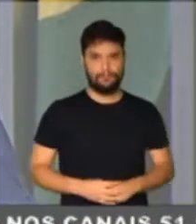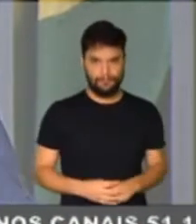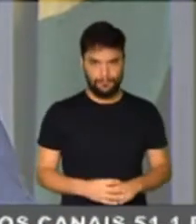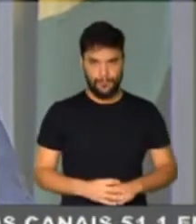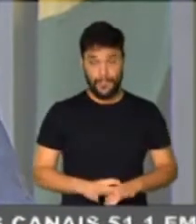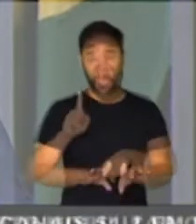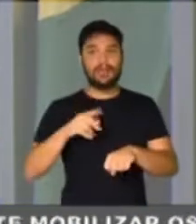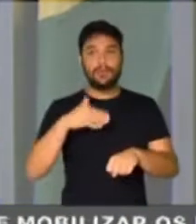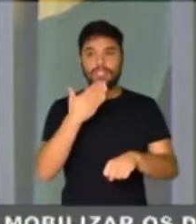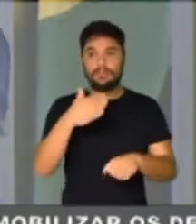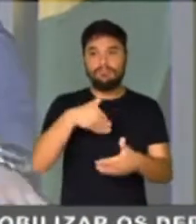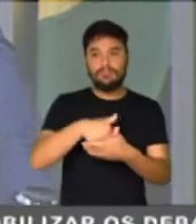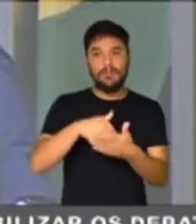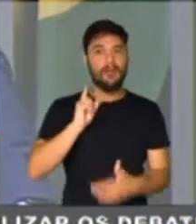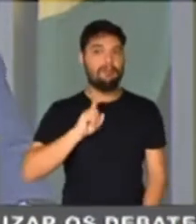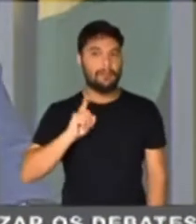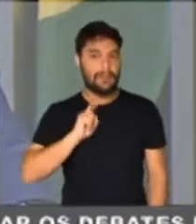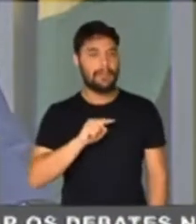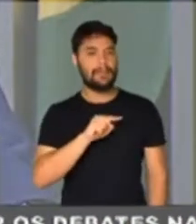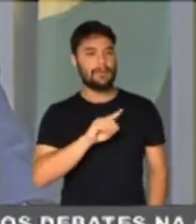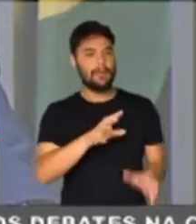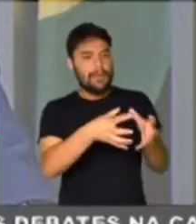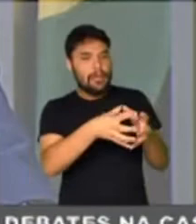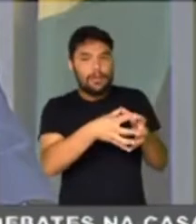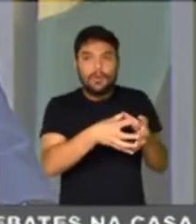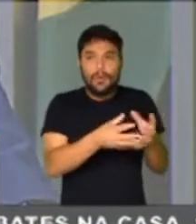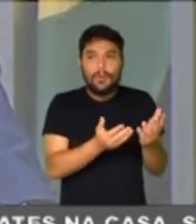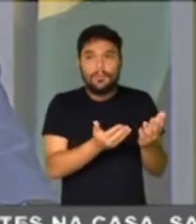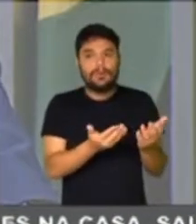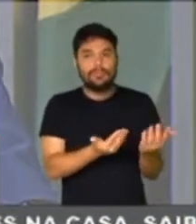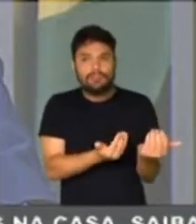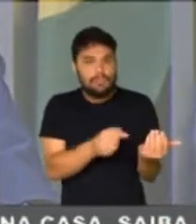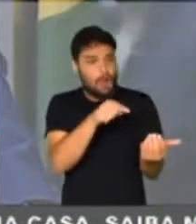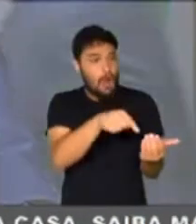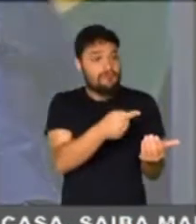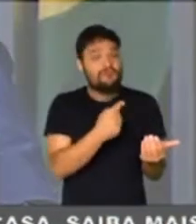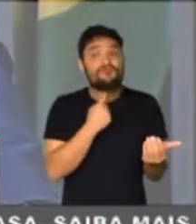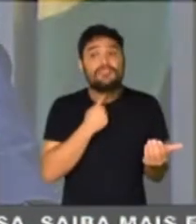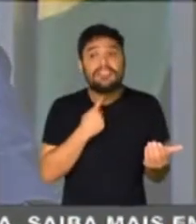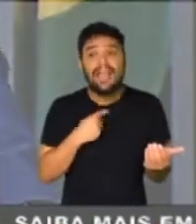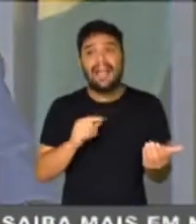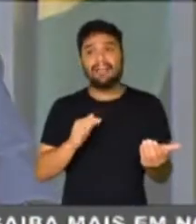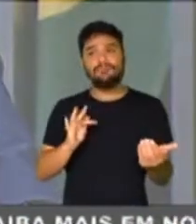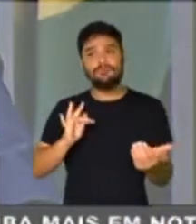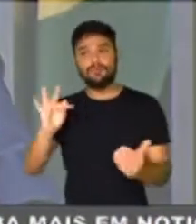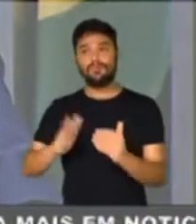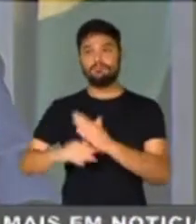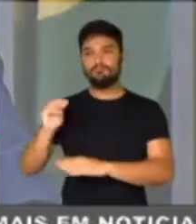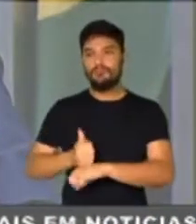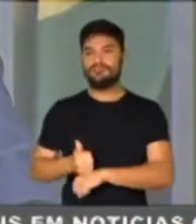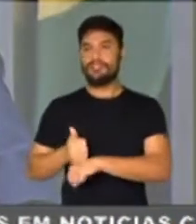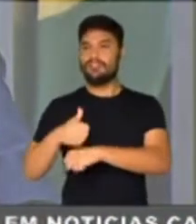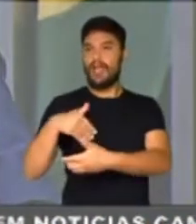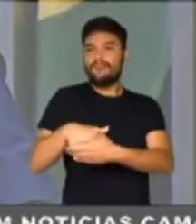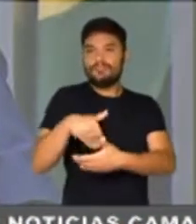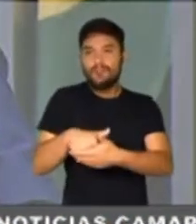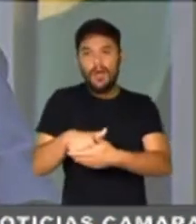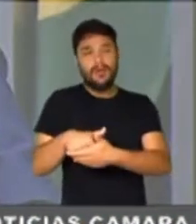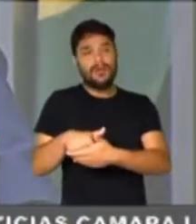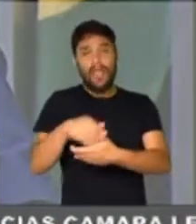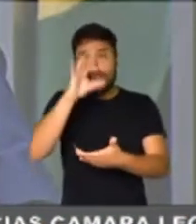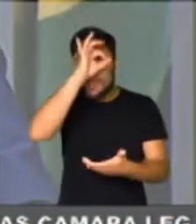garotos que sonhavam em ser jogador de futebol crianças inocente e que